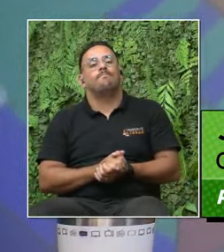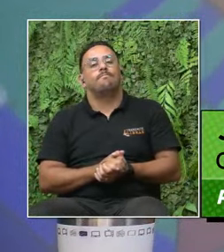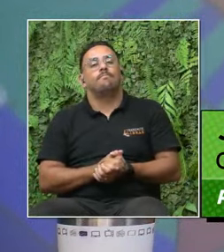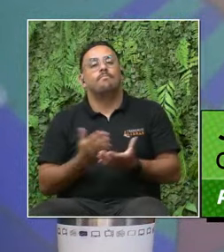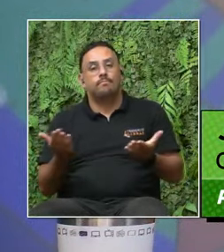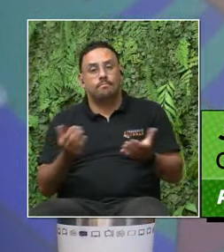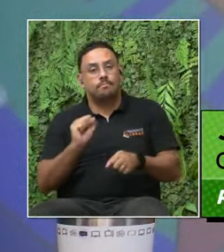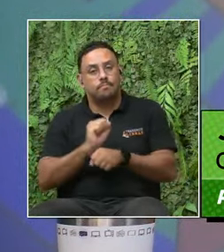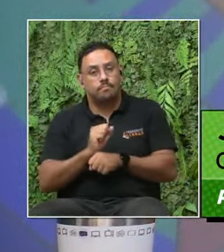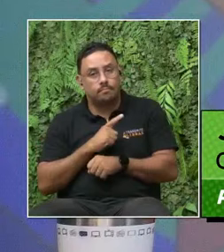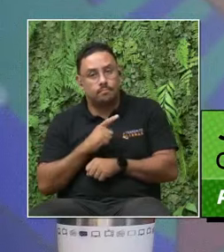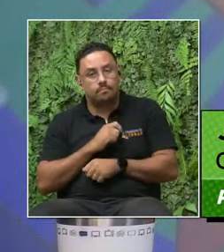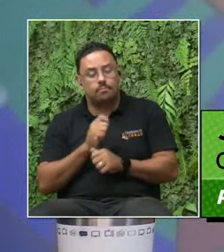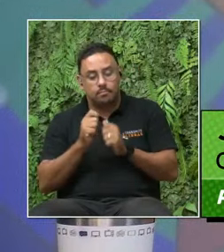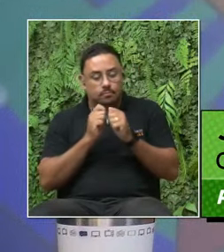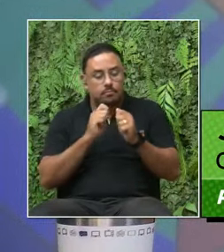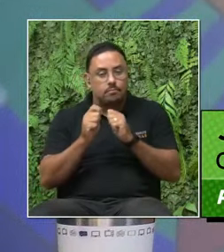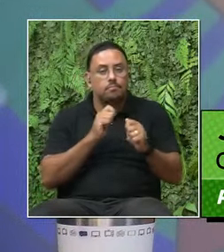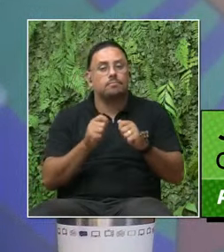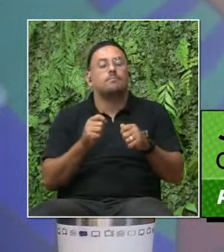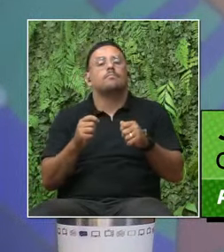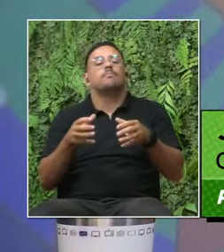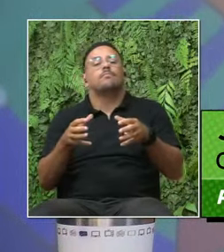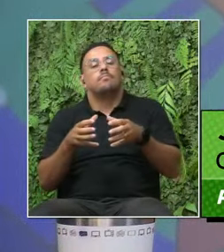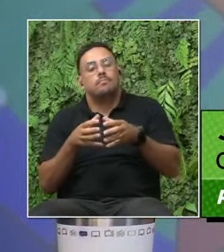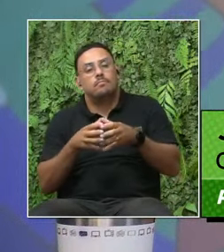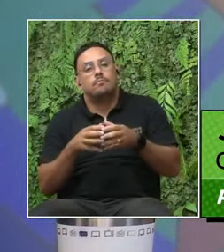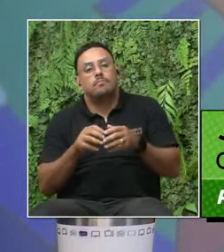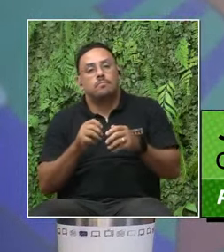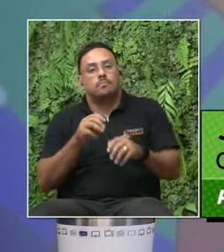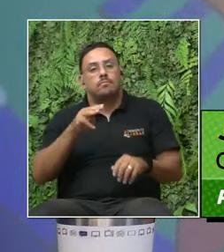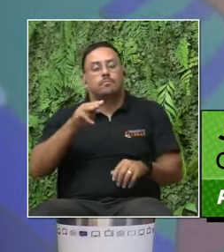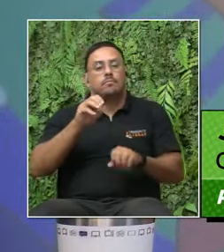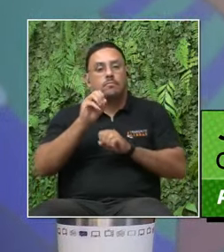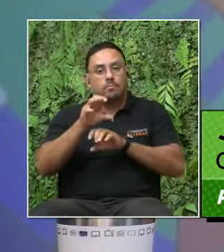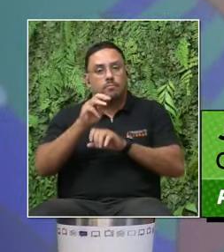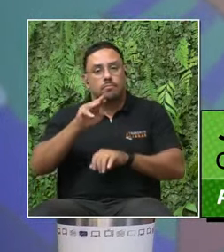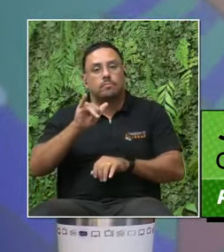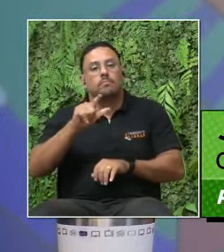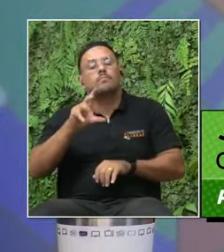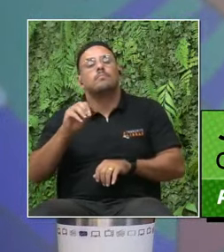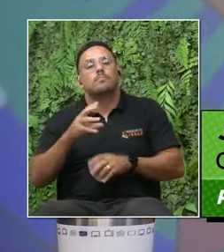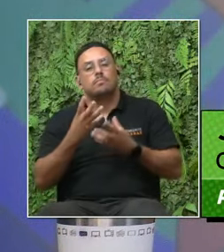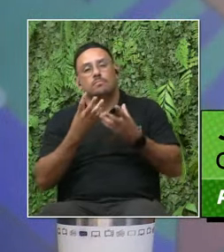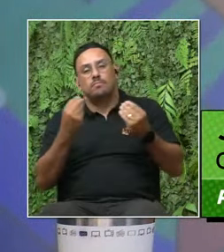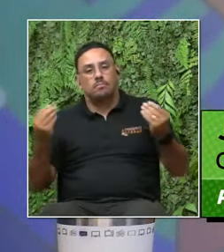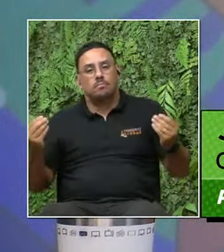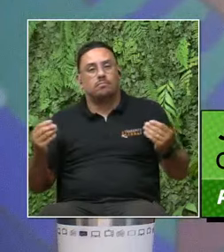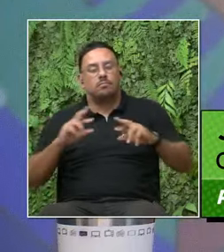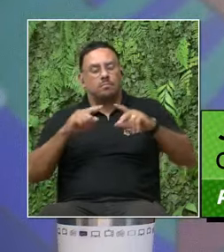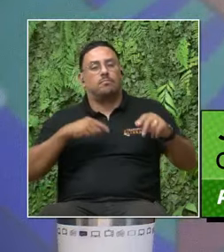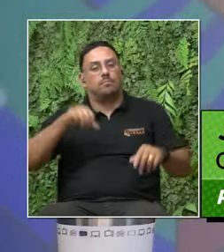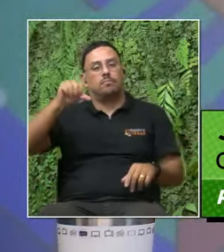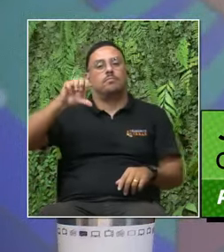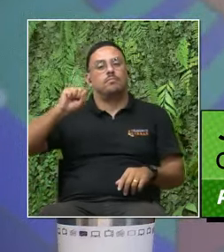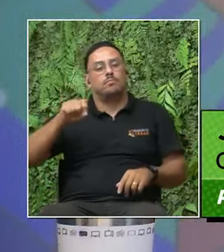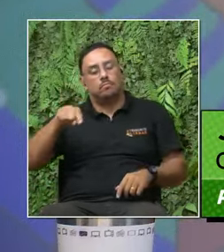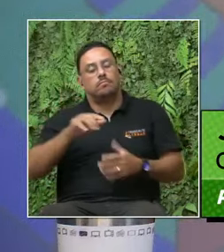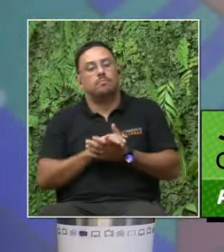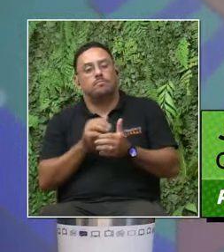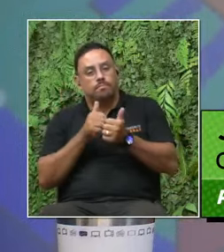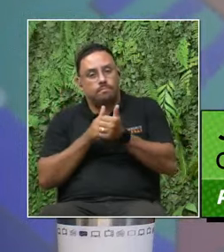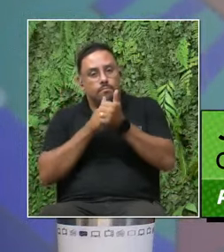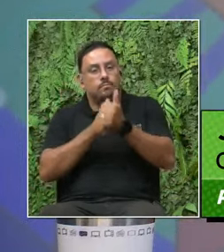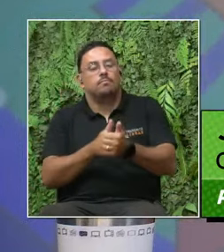daqui a pouquinho temos a entrevista coletiva do milito Temos muita coisa ainda aqui na 98 para você